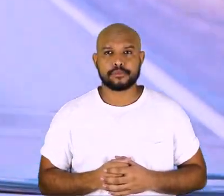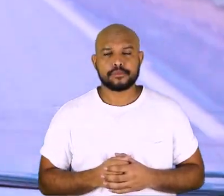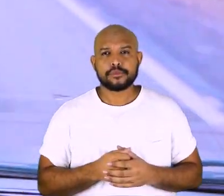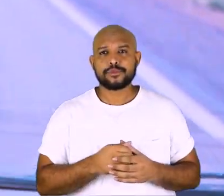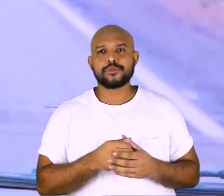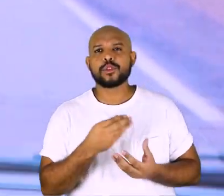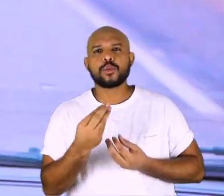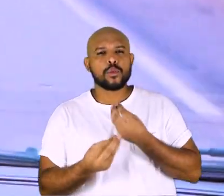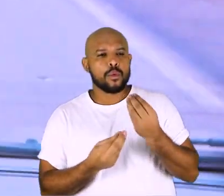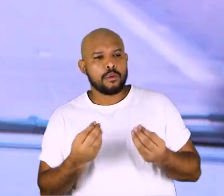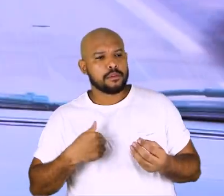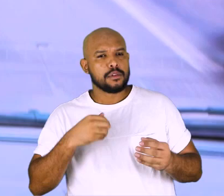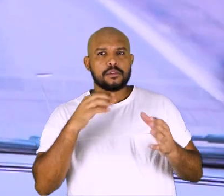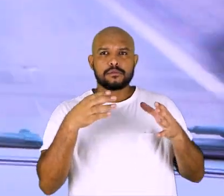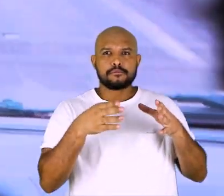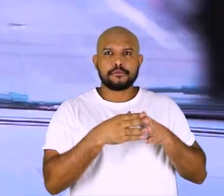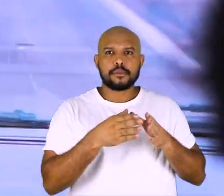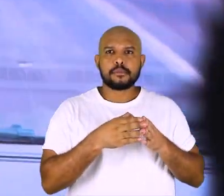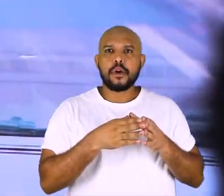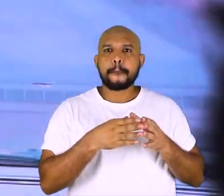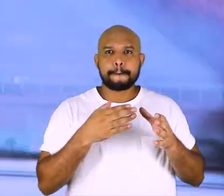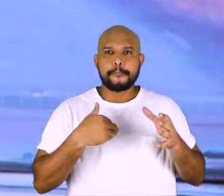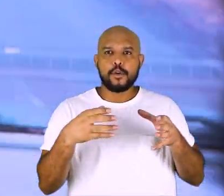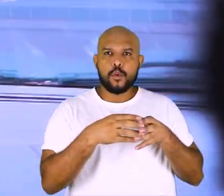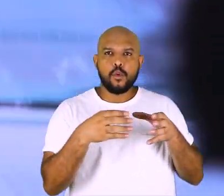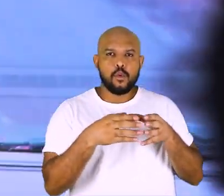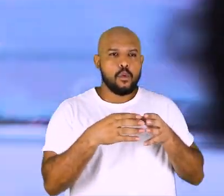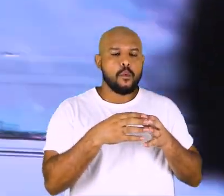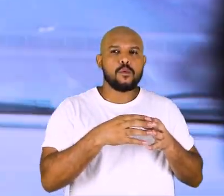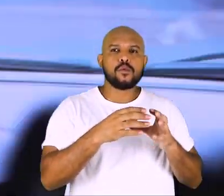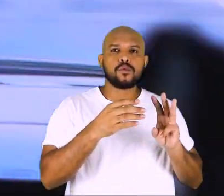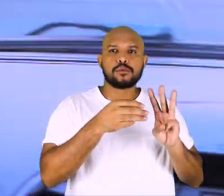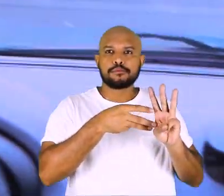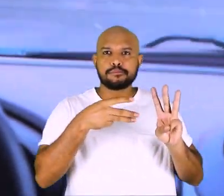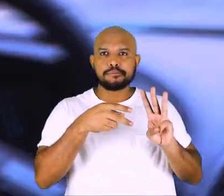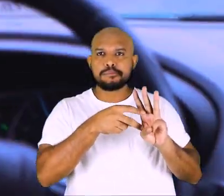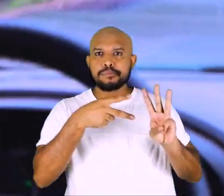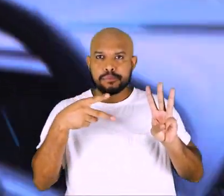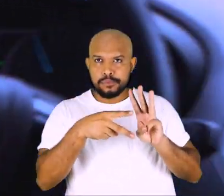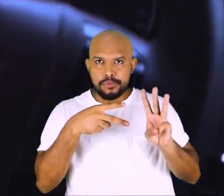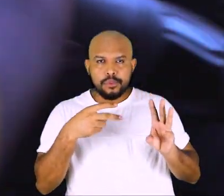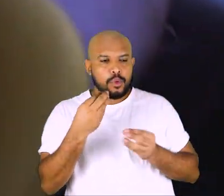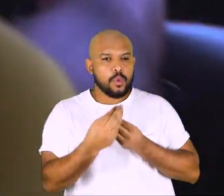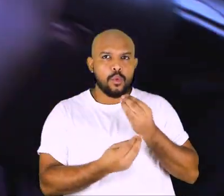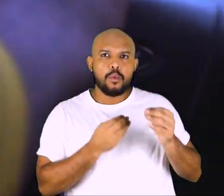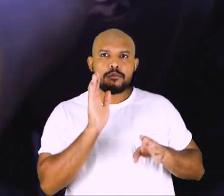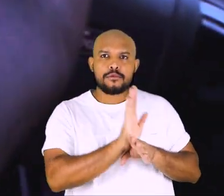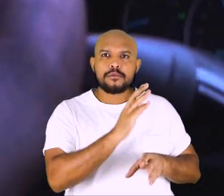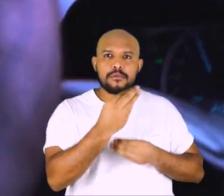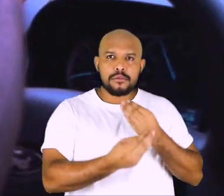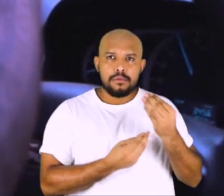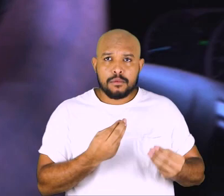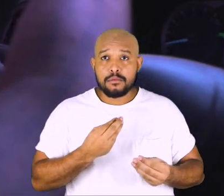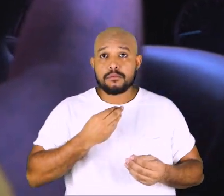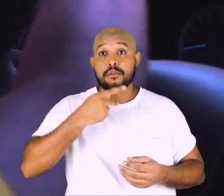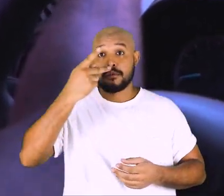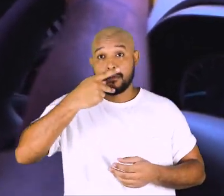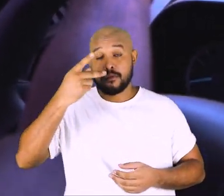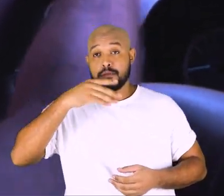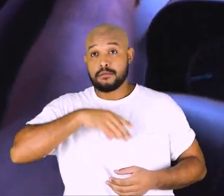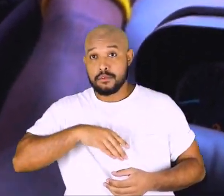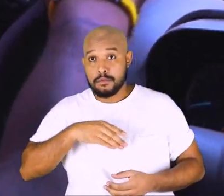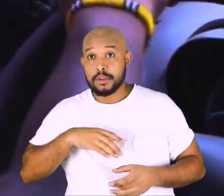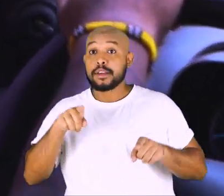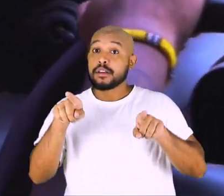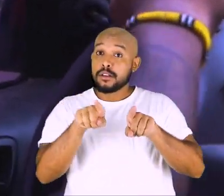E aprender, né, como é que eu posso estar lecionando dentro da minha própria aldeia, ajudando a minha própria comunidade, né?